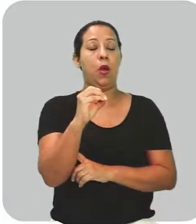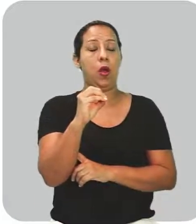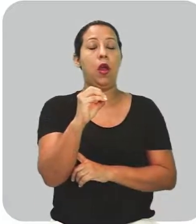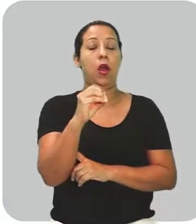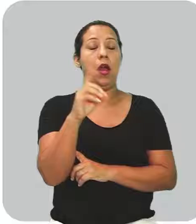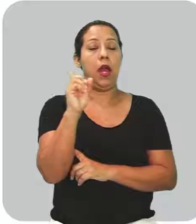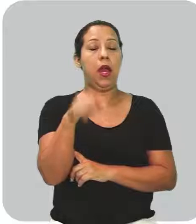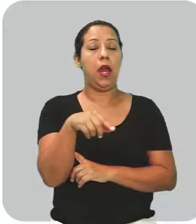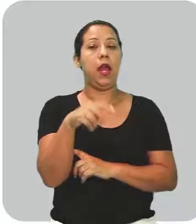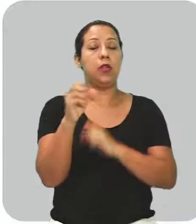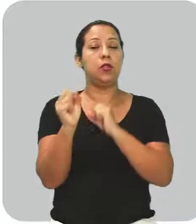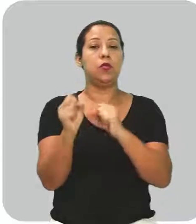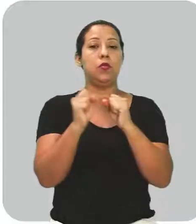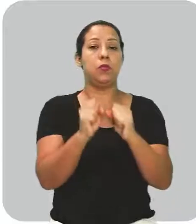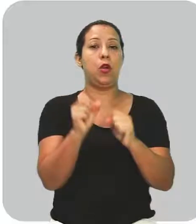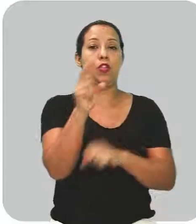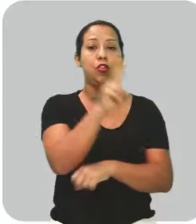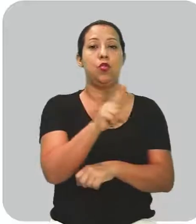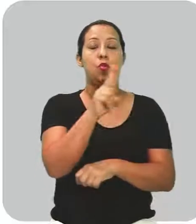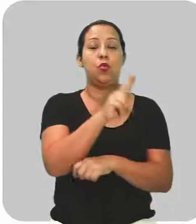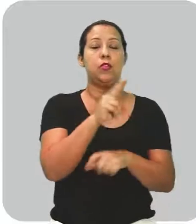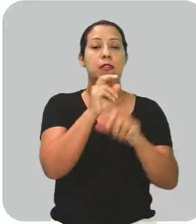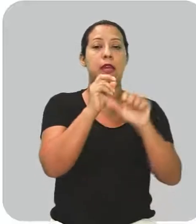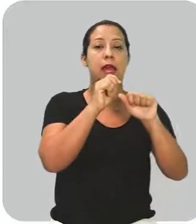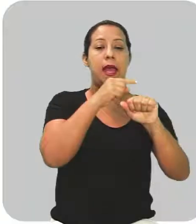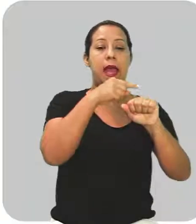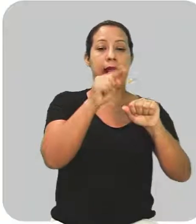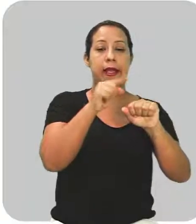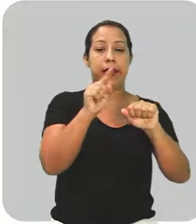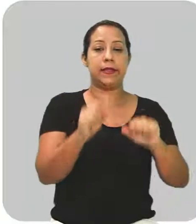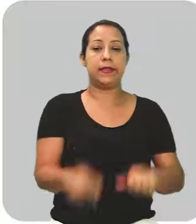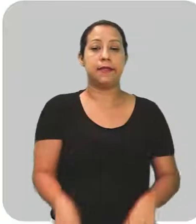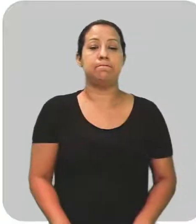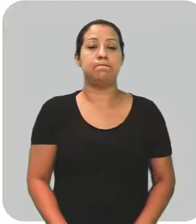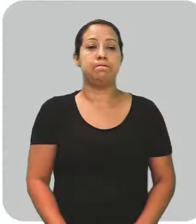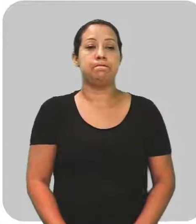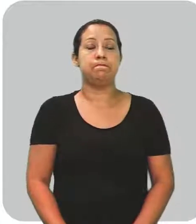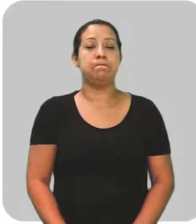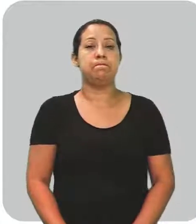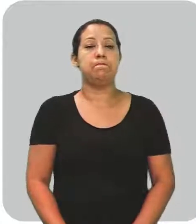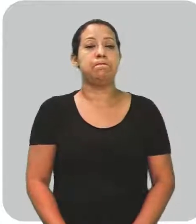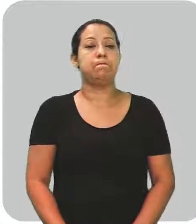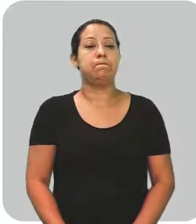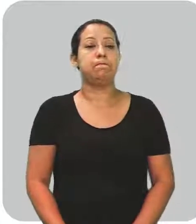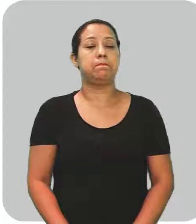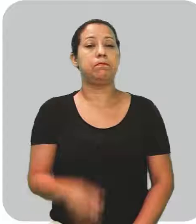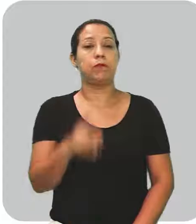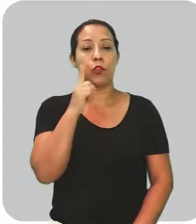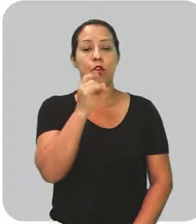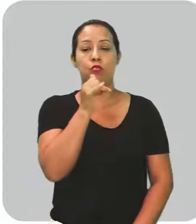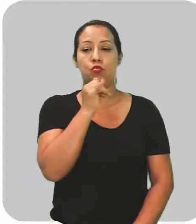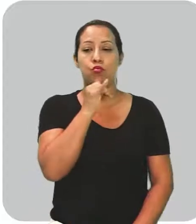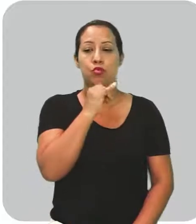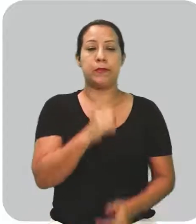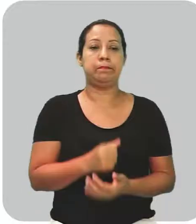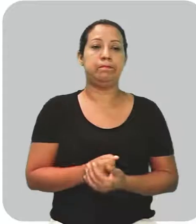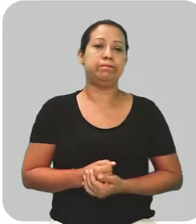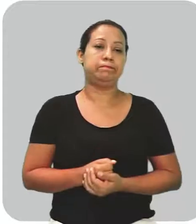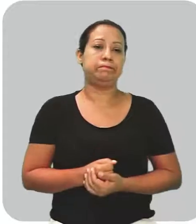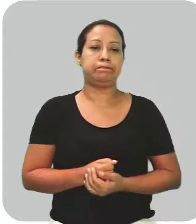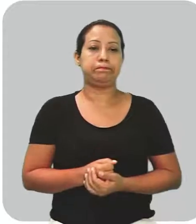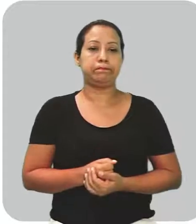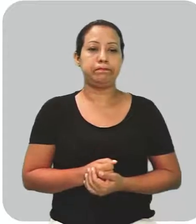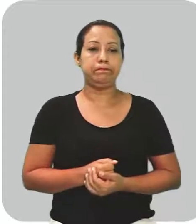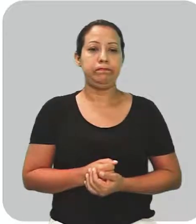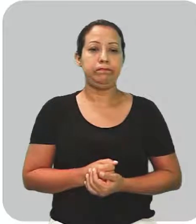pode utilizar a crase. Ok? Muito bem. Vamos ao exemplo. Refiro-me